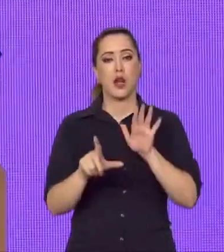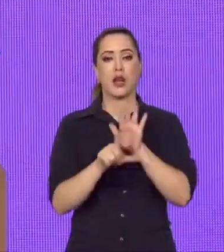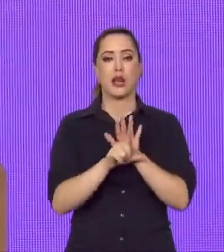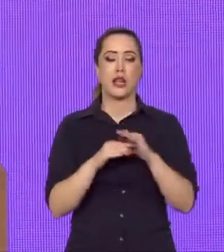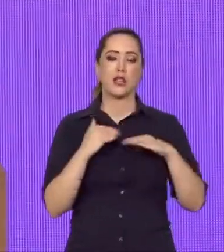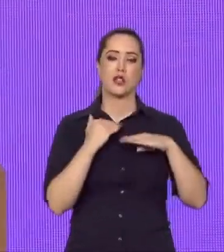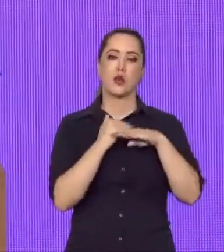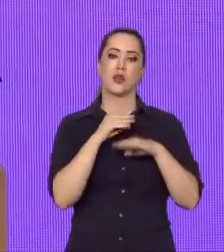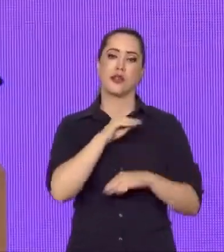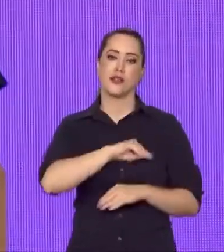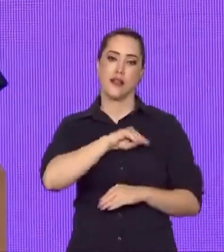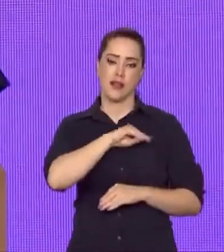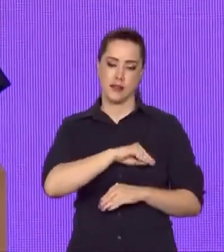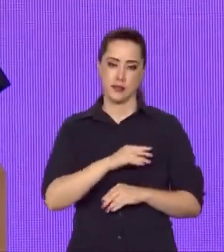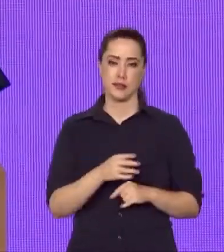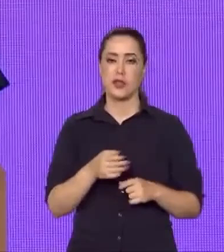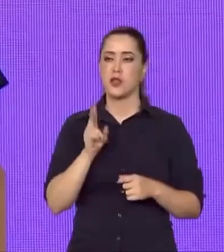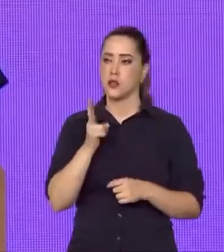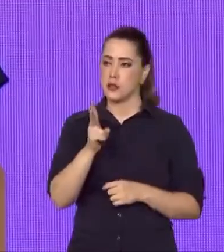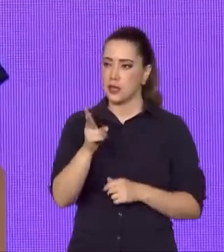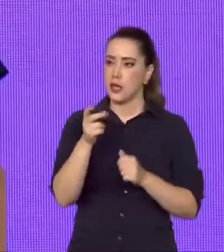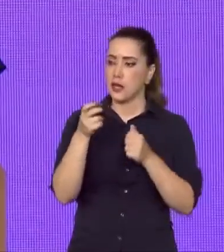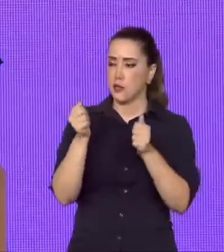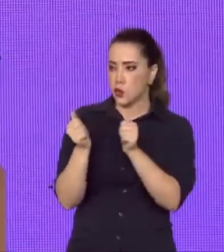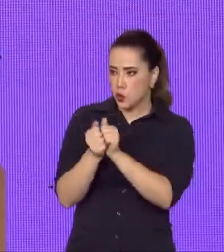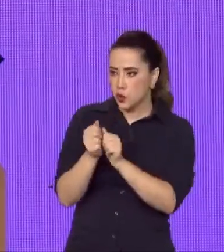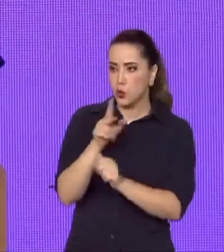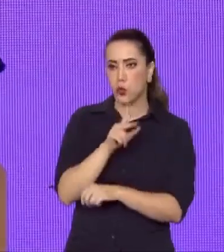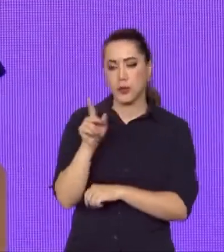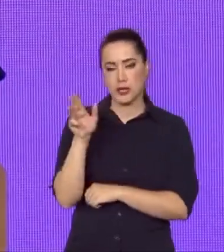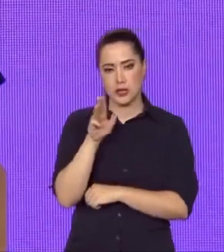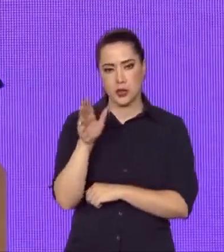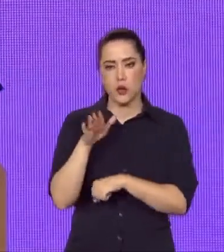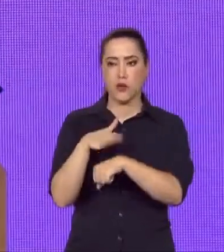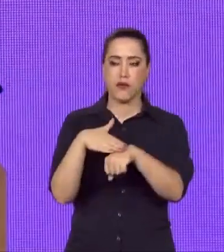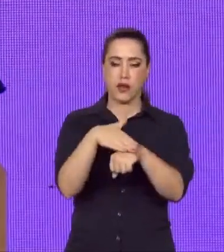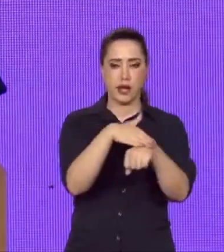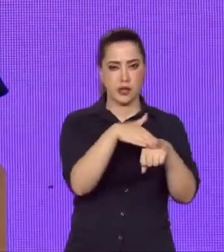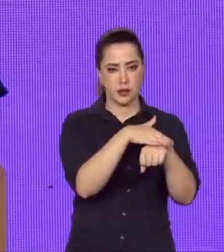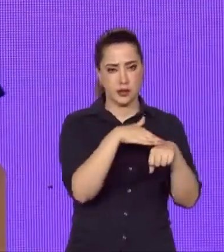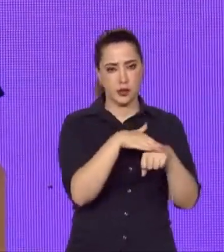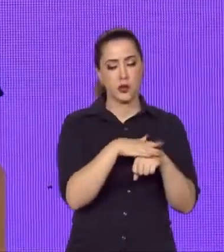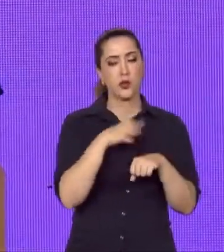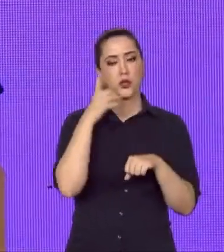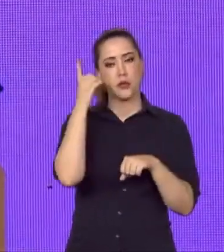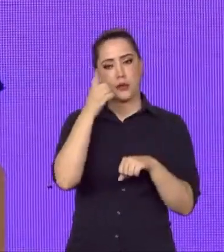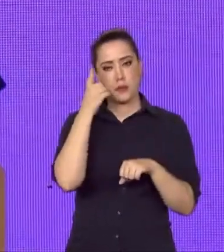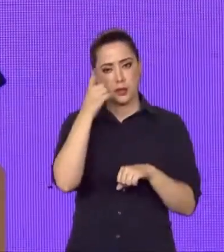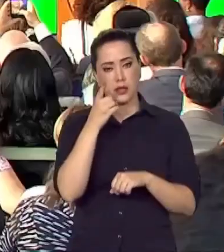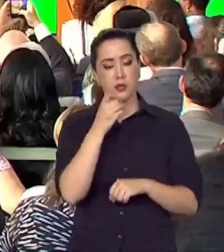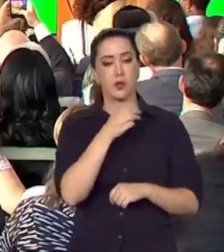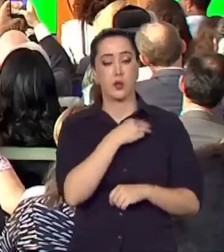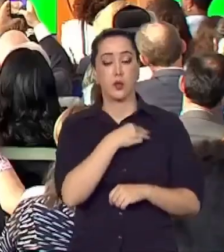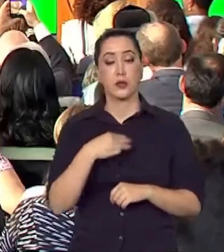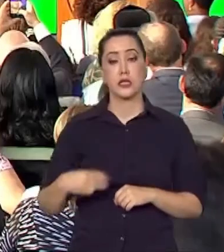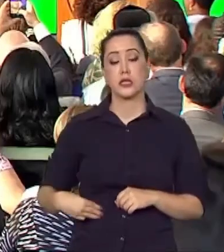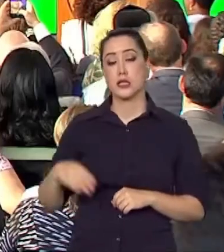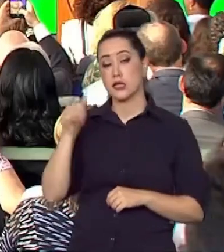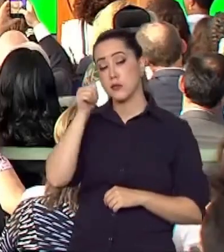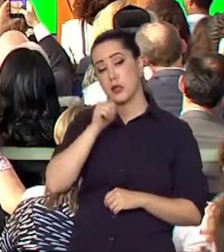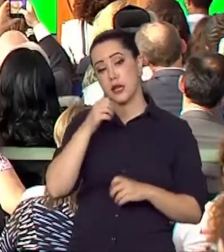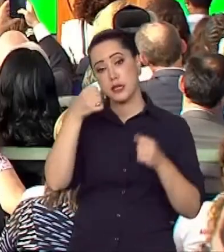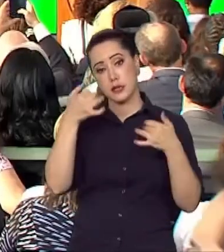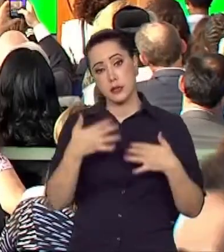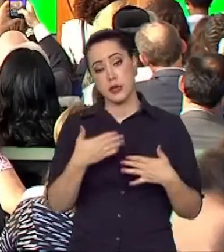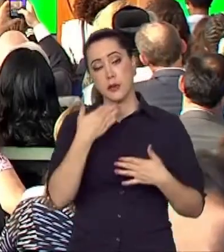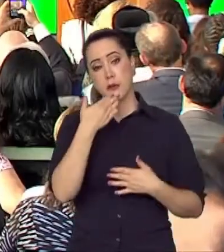tenho falado, aonde eu tenho ido com o presidente Lula, eu tenho conversado com parlamentares, com ministra das mulheres e falado muito sobre a Lei